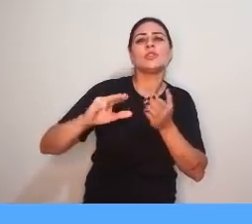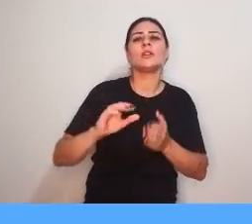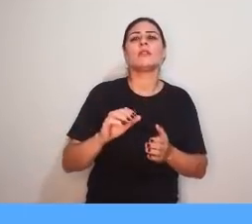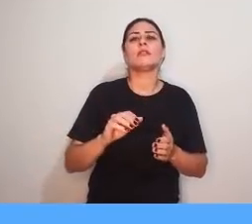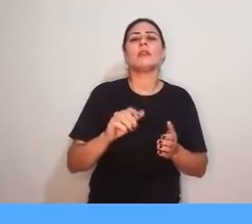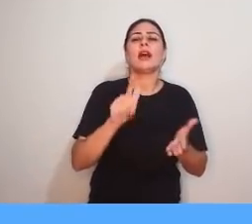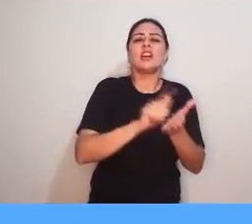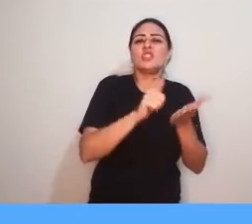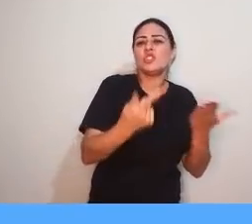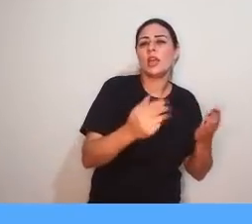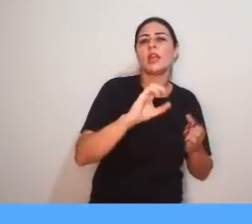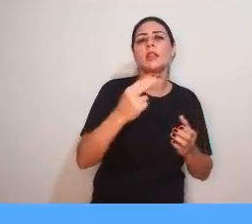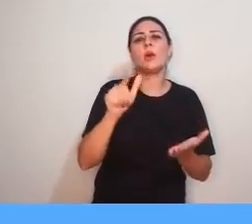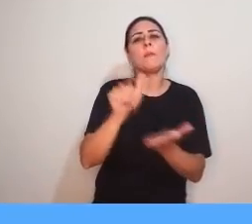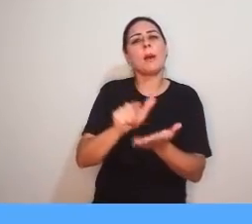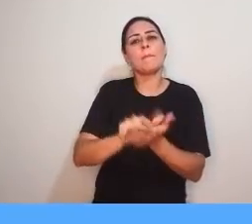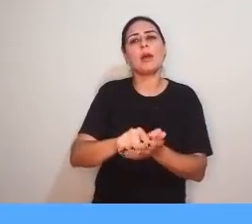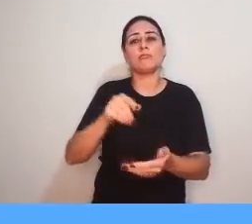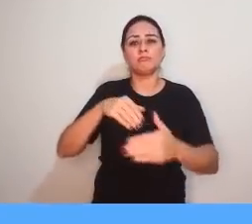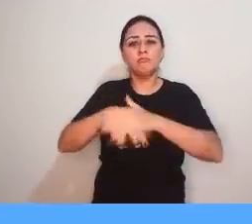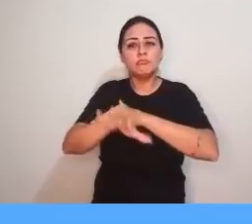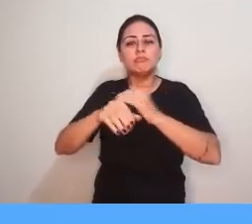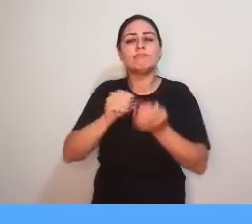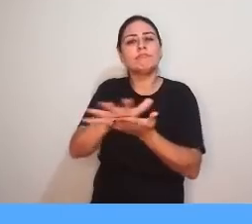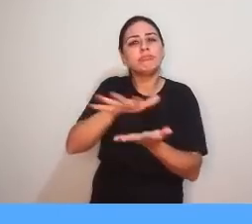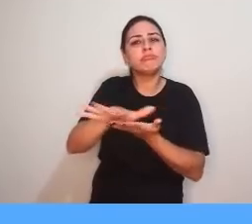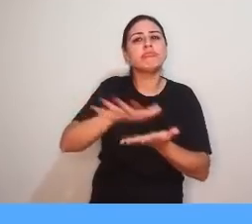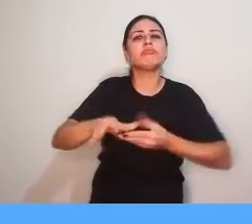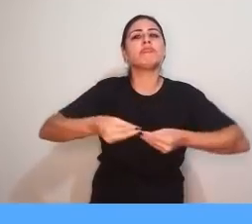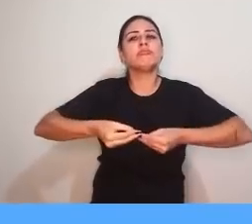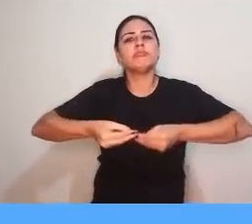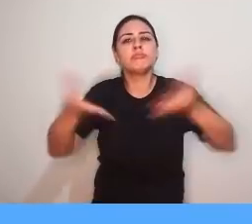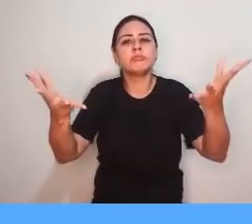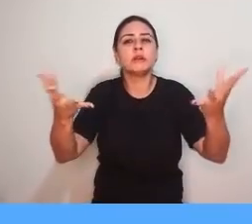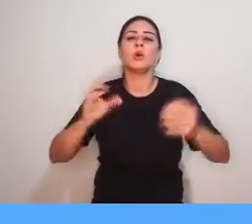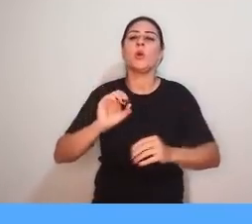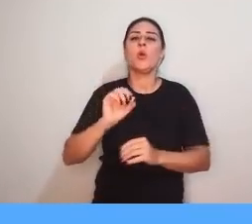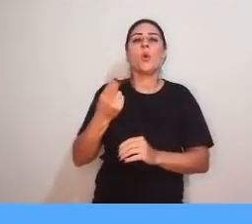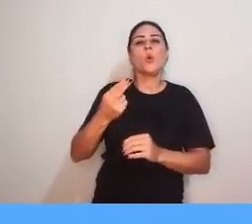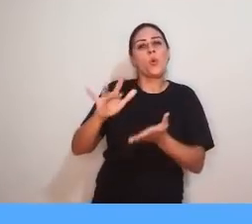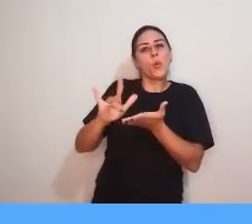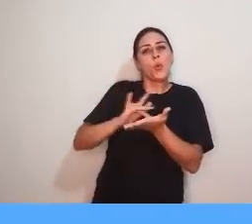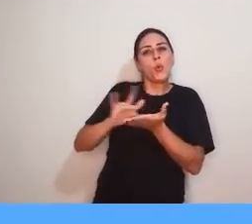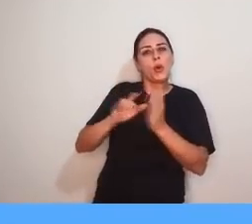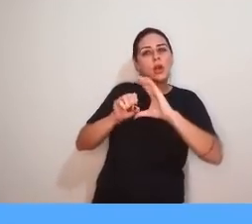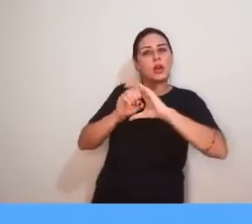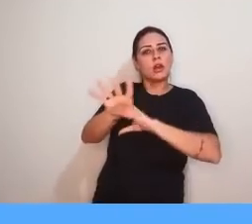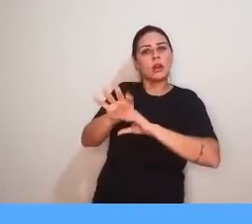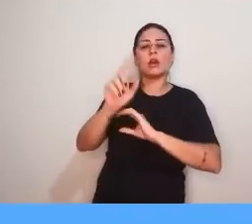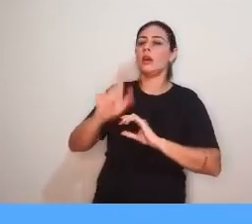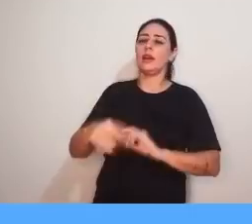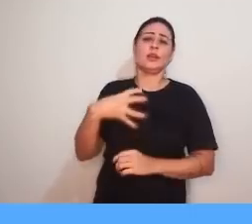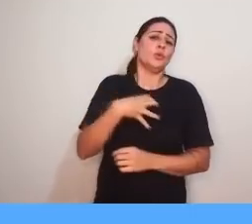para os alunos, ou via meios digitais, tá? Ela é tão e somente um instrumento. Se